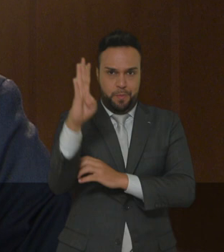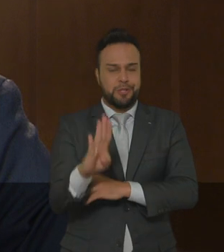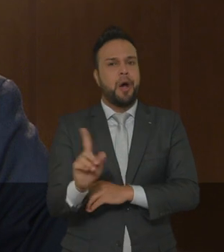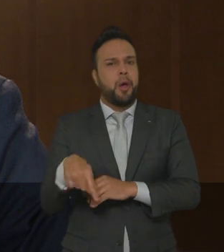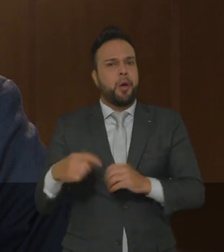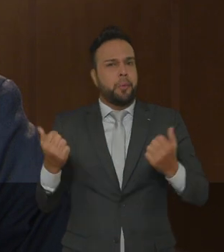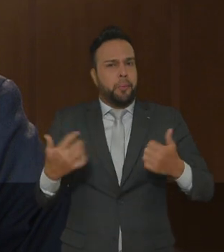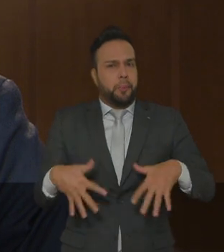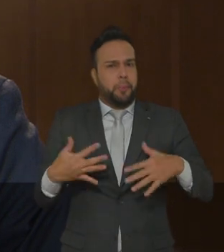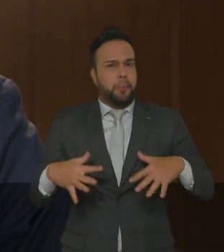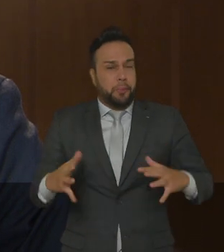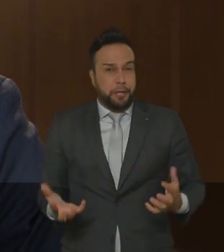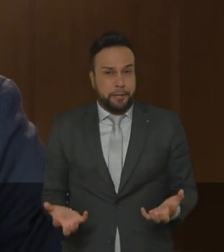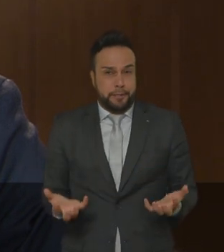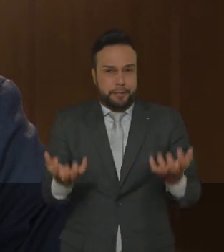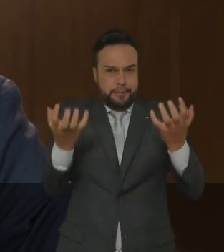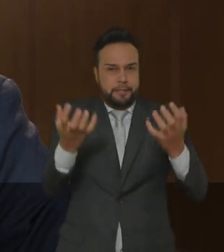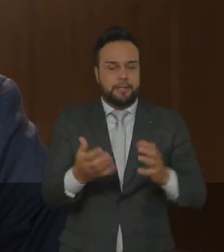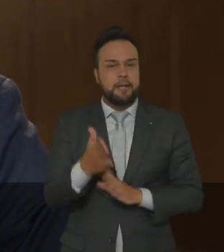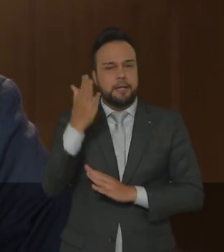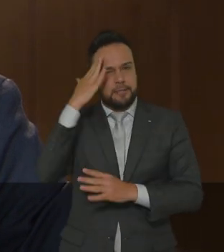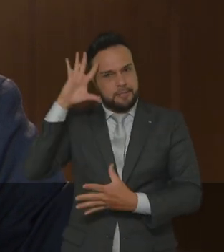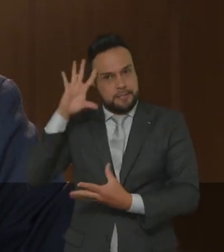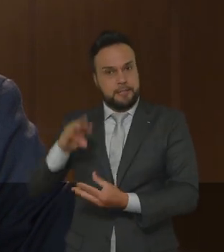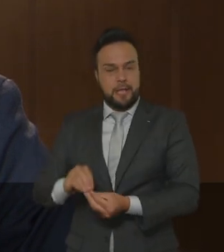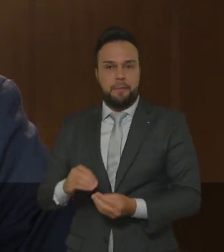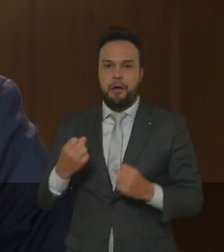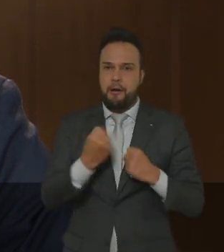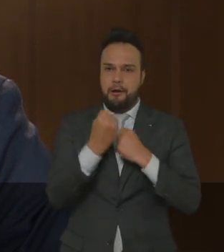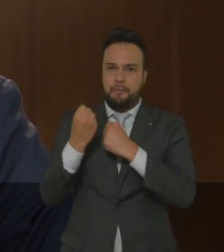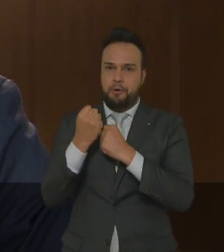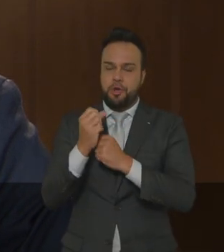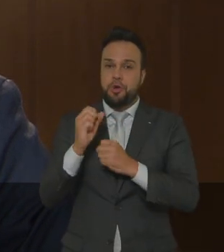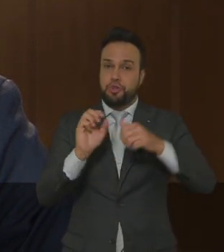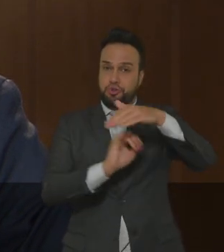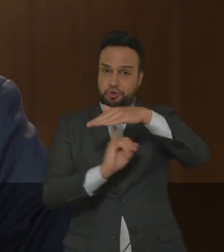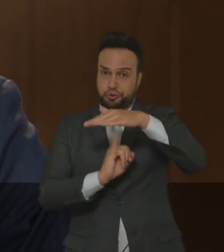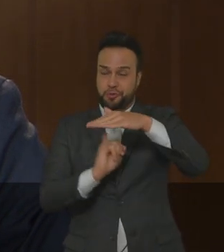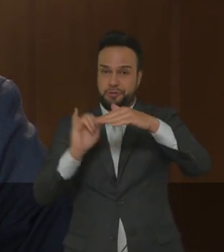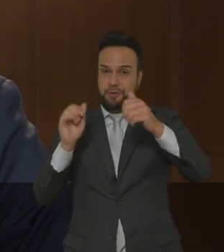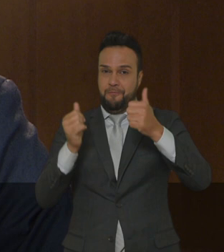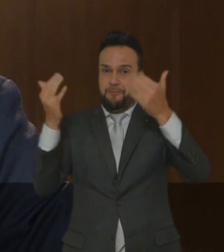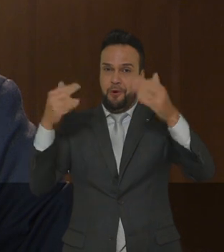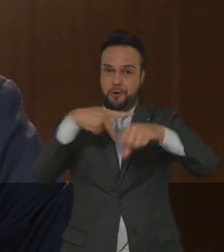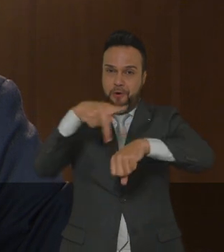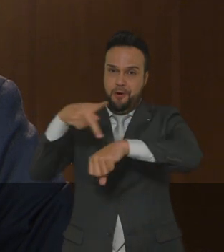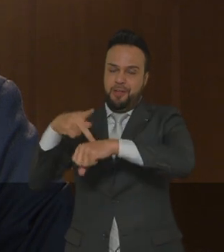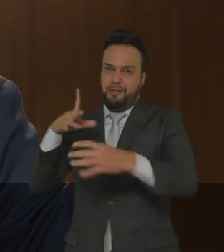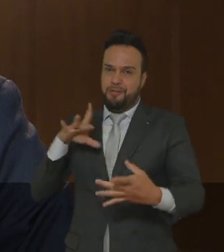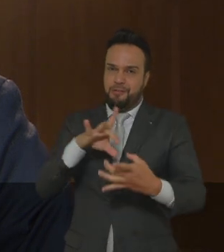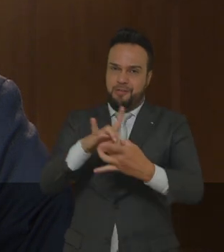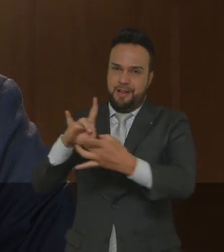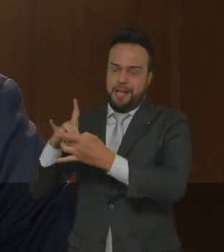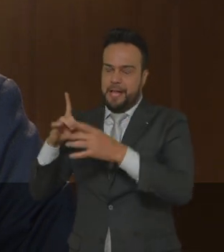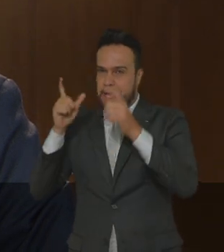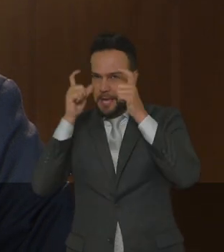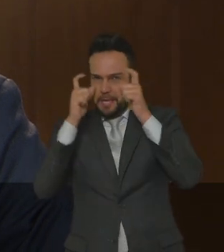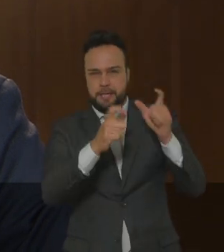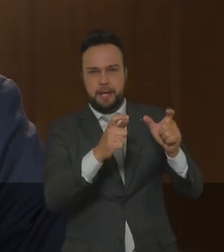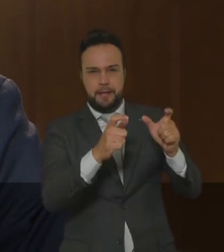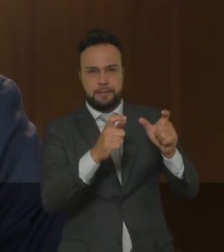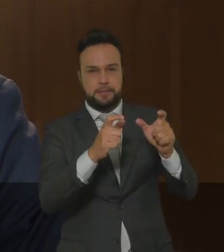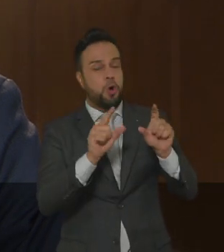brasileira é sabidamente Rick cima e isso explica o apoio de instituições internacionais a essa campanha